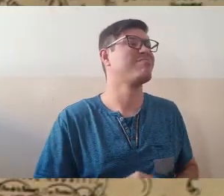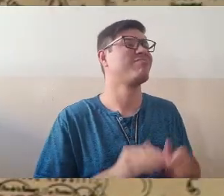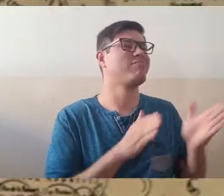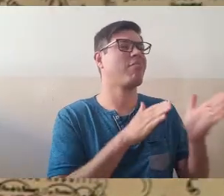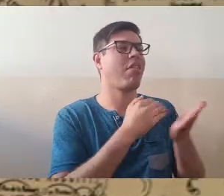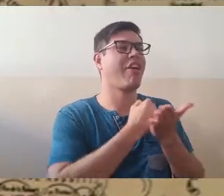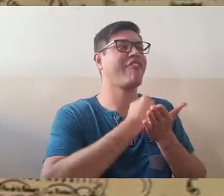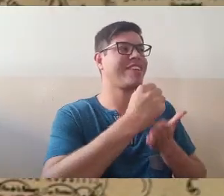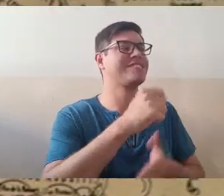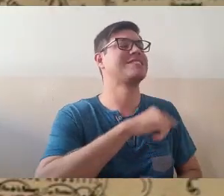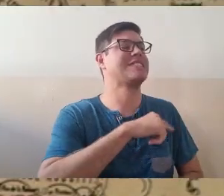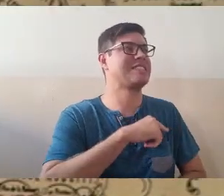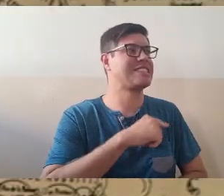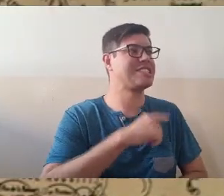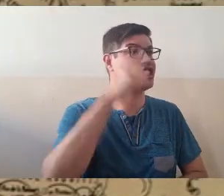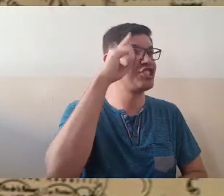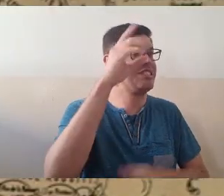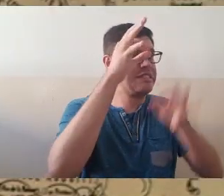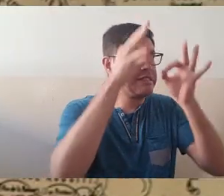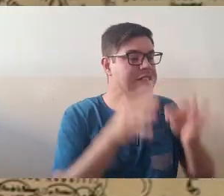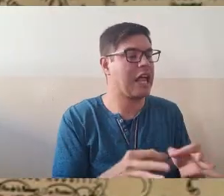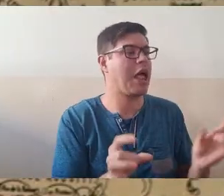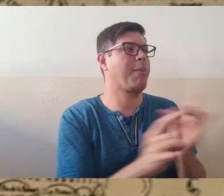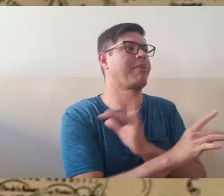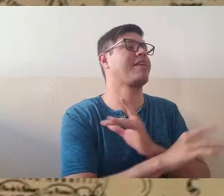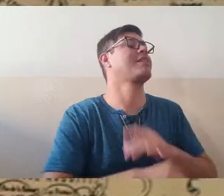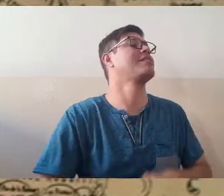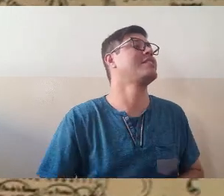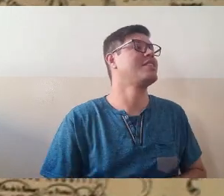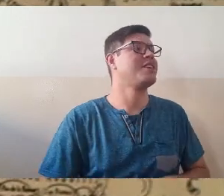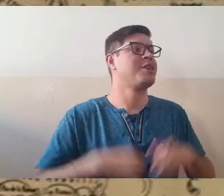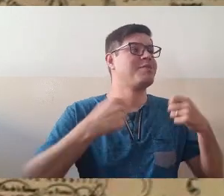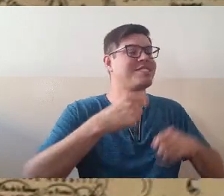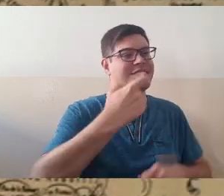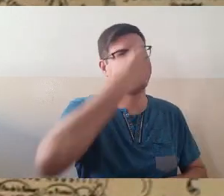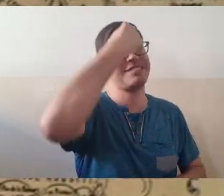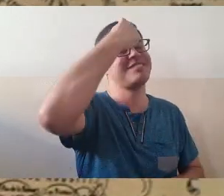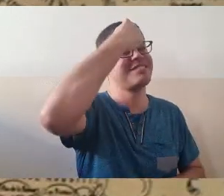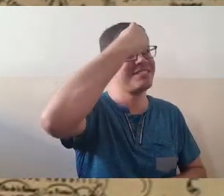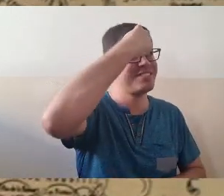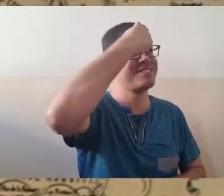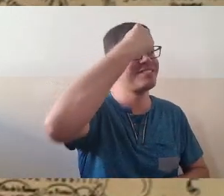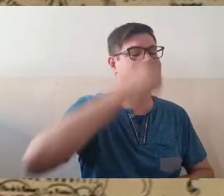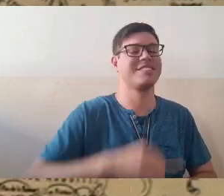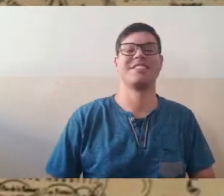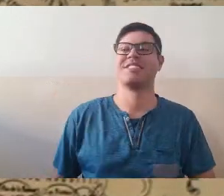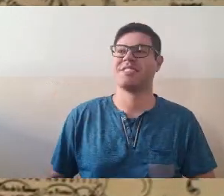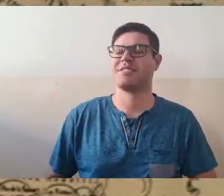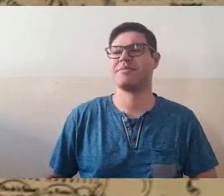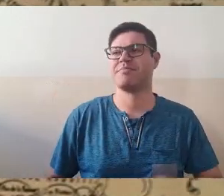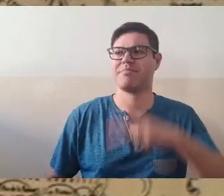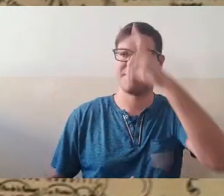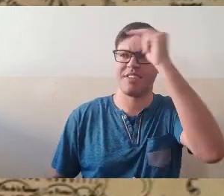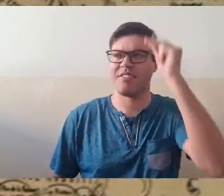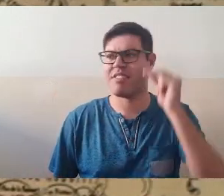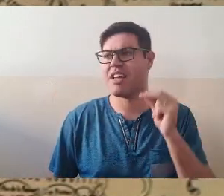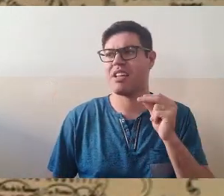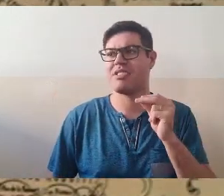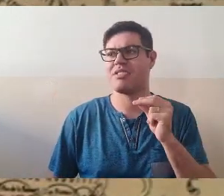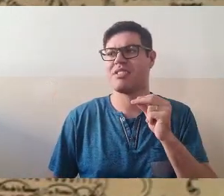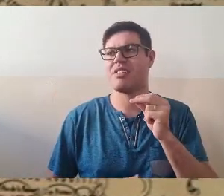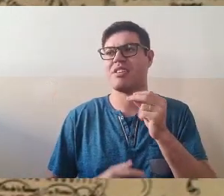vida tem prazo de validade, assim né, mesmo, Gil? assim É mesmo. assim. Prefeito- A gente precisa ter essa consciência, né? O prefeito, todo o cargo, né? Sim, Está. sim, No,